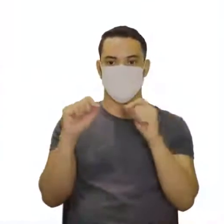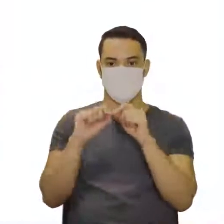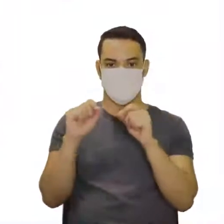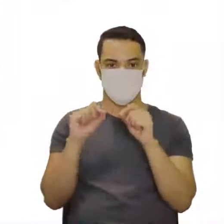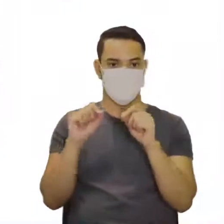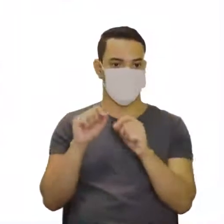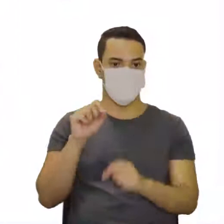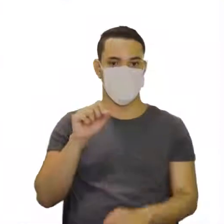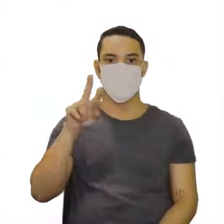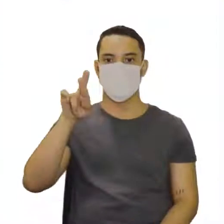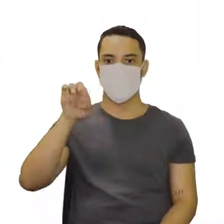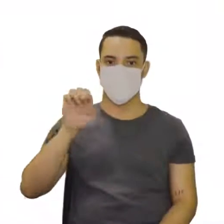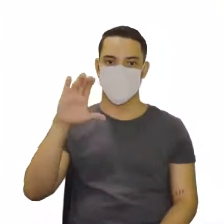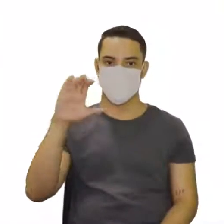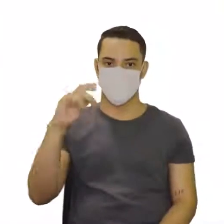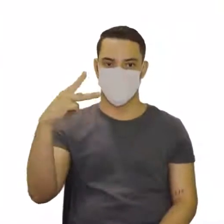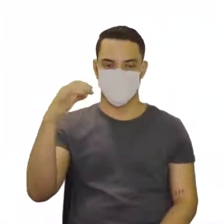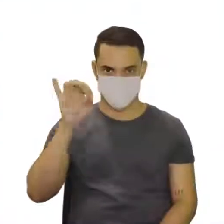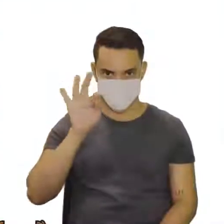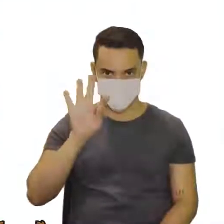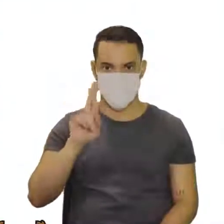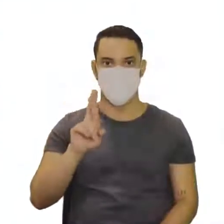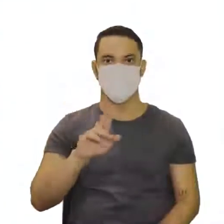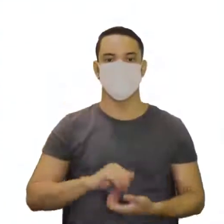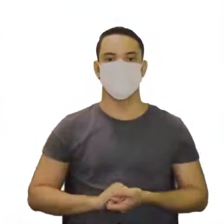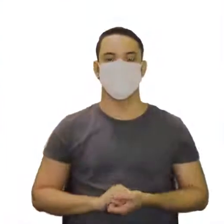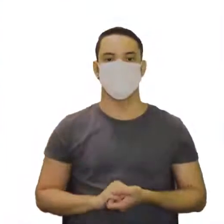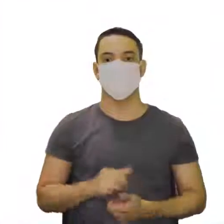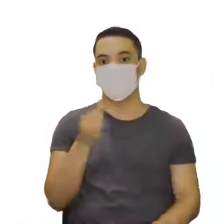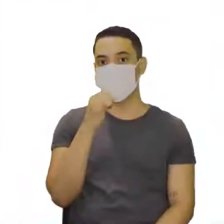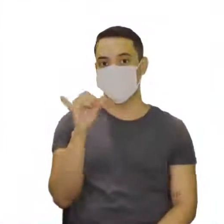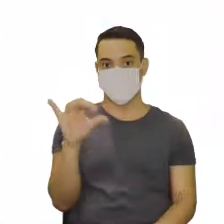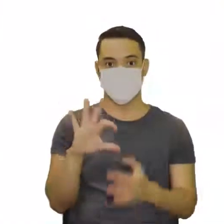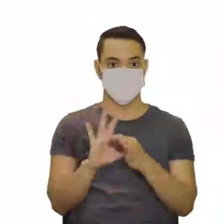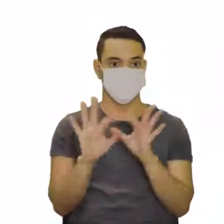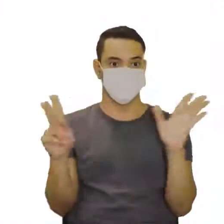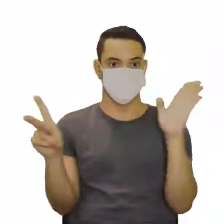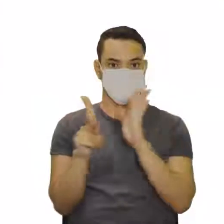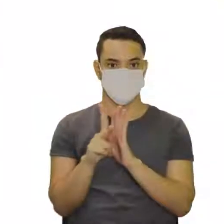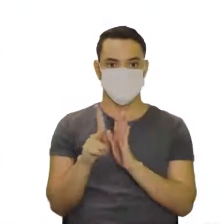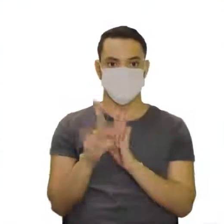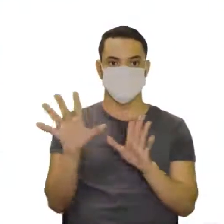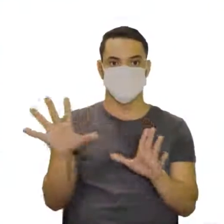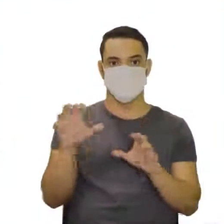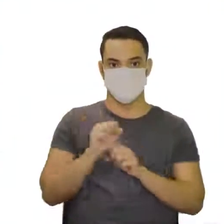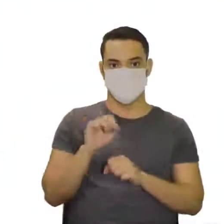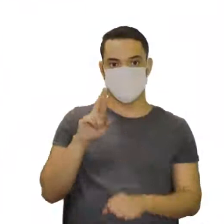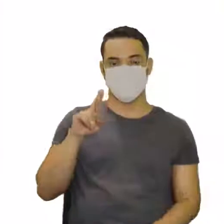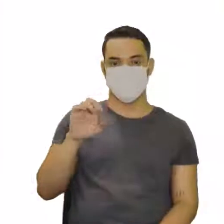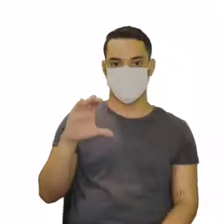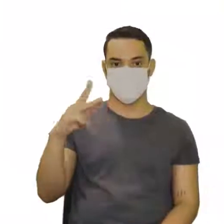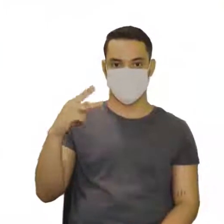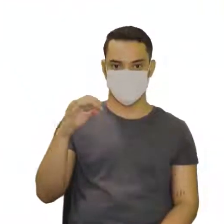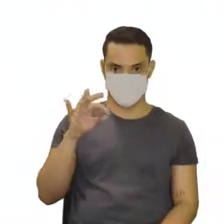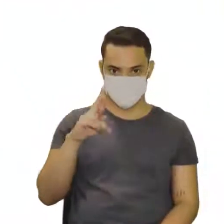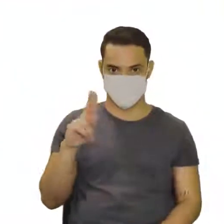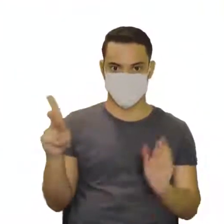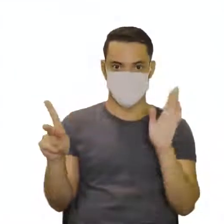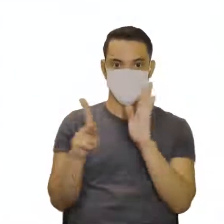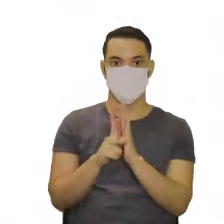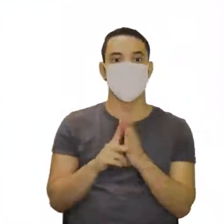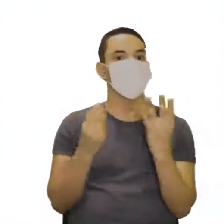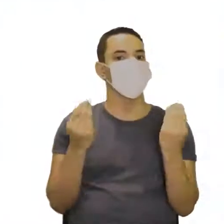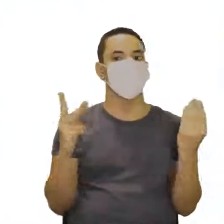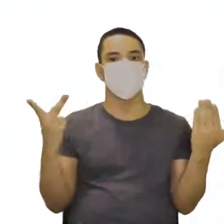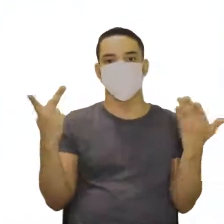tá bom? Olha só. A energia disponível para o receptor resulta da passagem